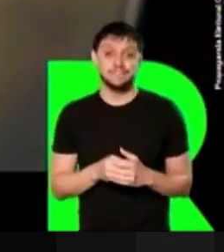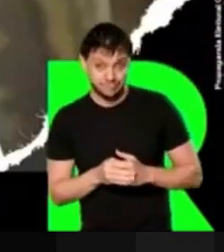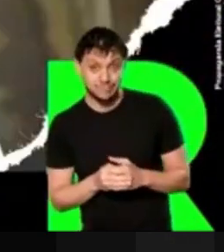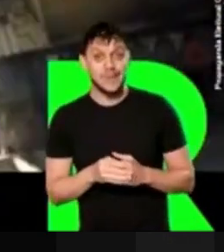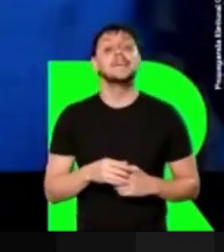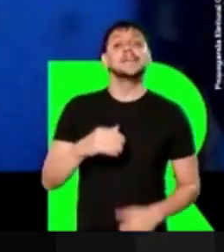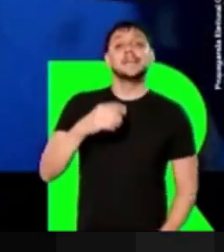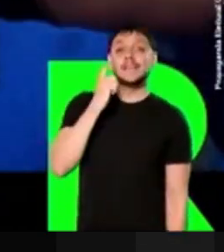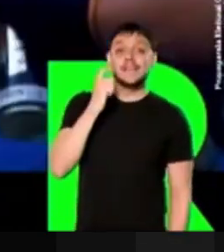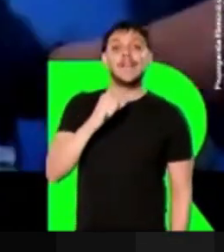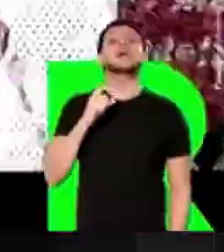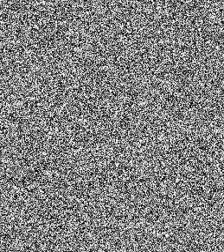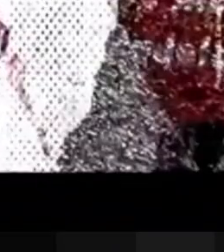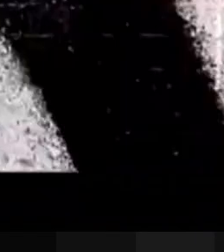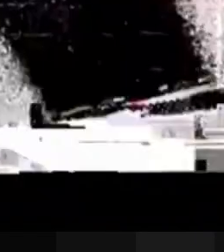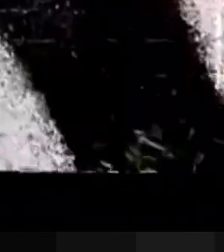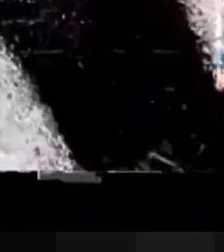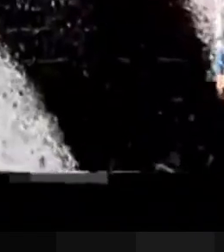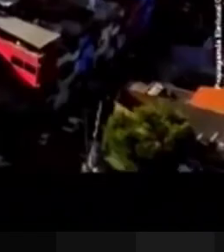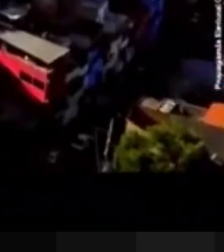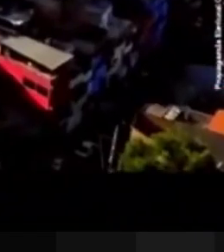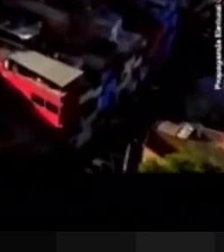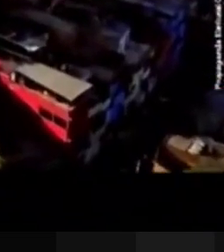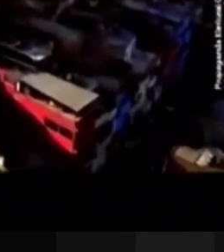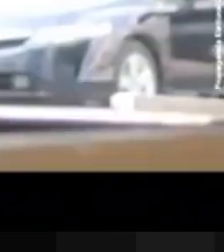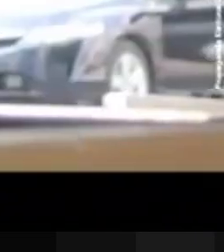periferia. Olha o 15 aí, Zé!